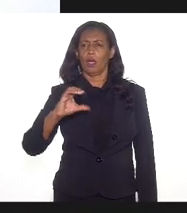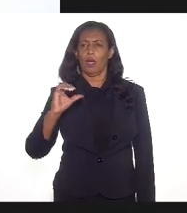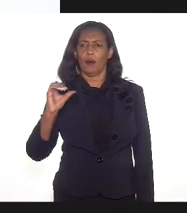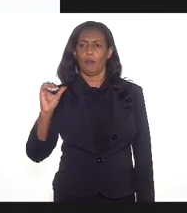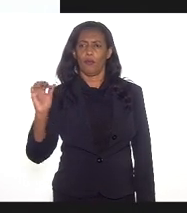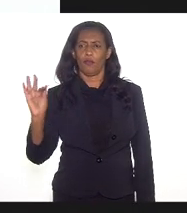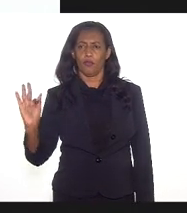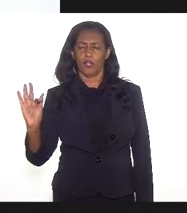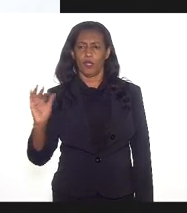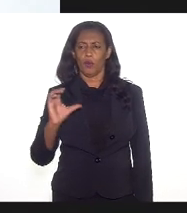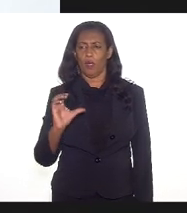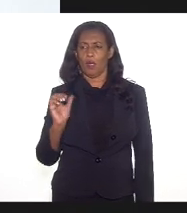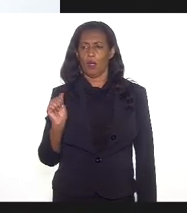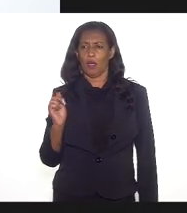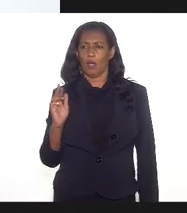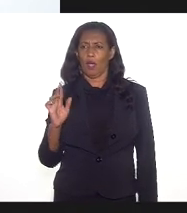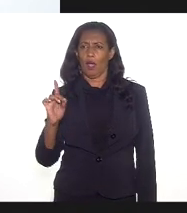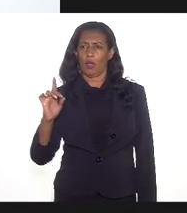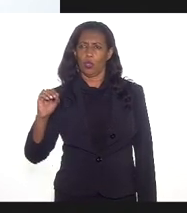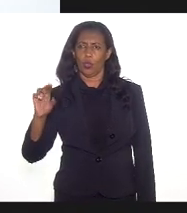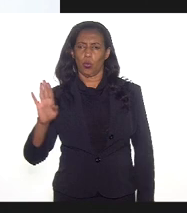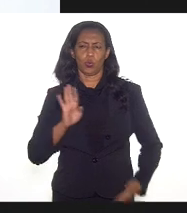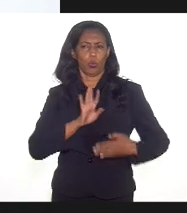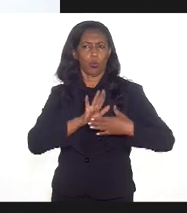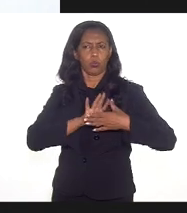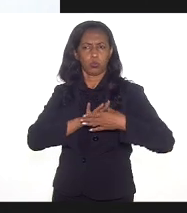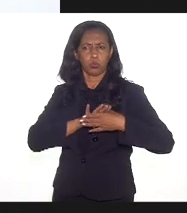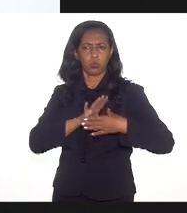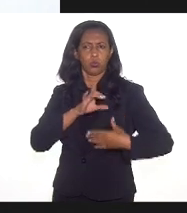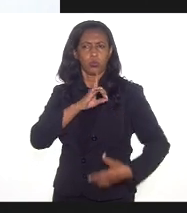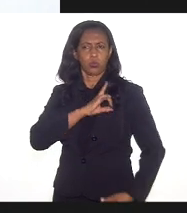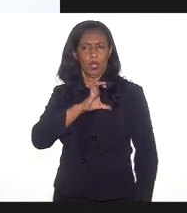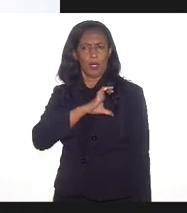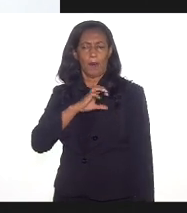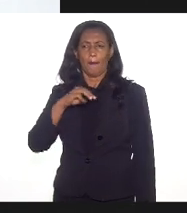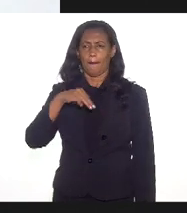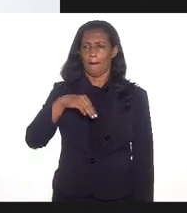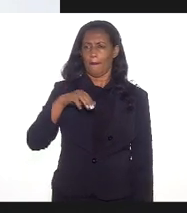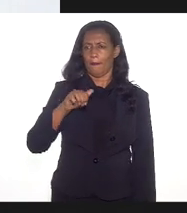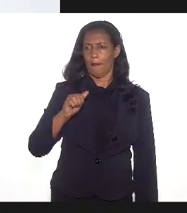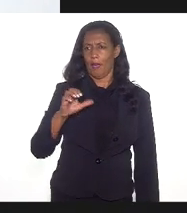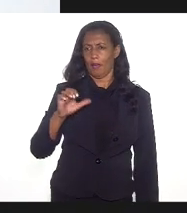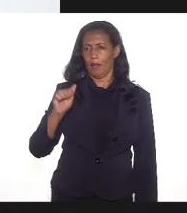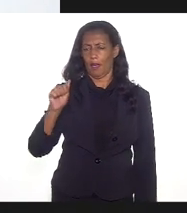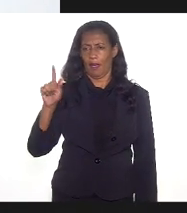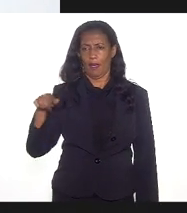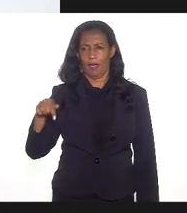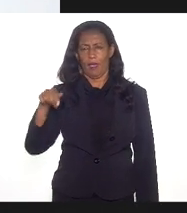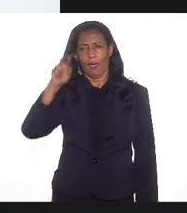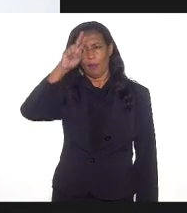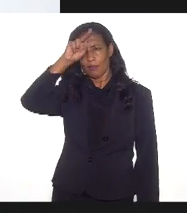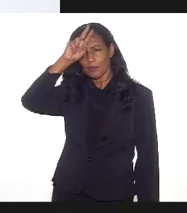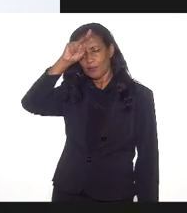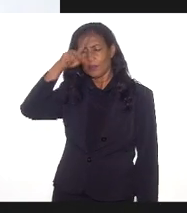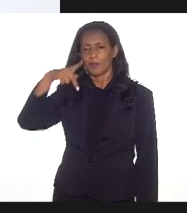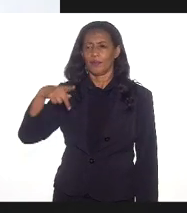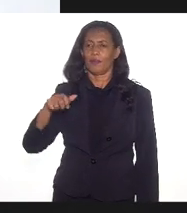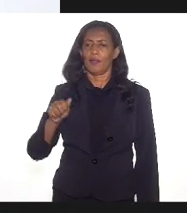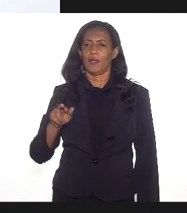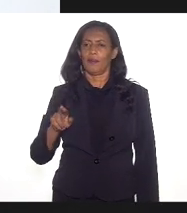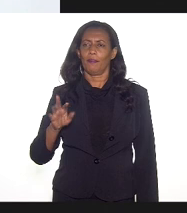Cardoso Moreira, Duque de Caxias, Macaé, Mesquita, Paty de